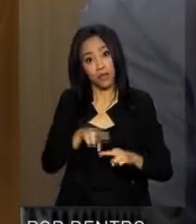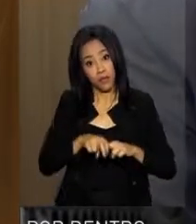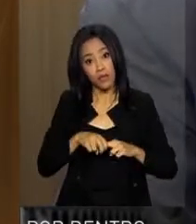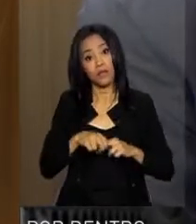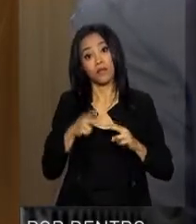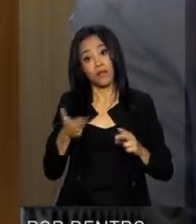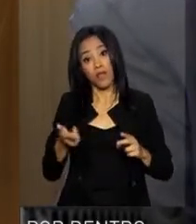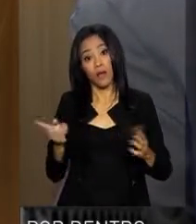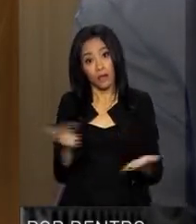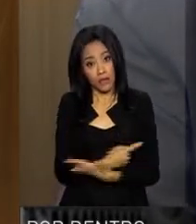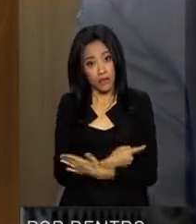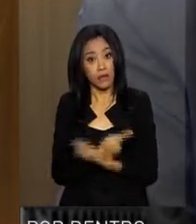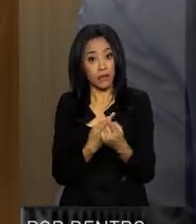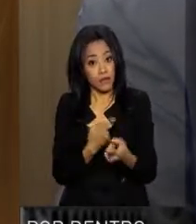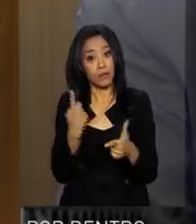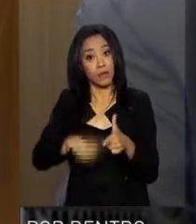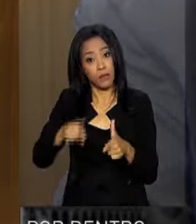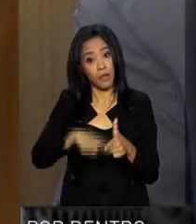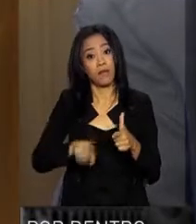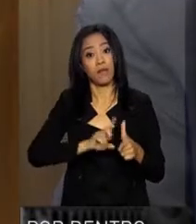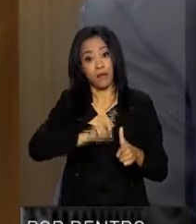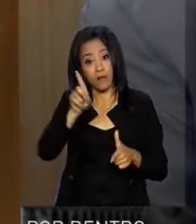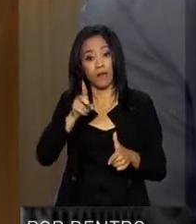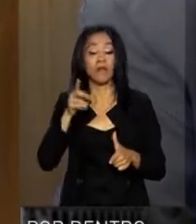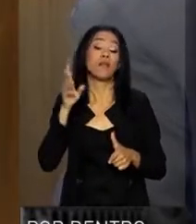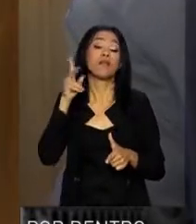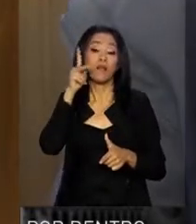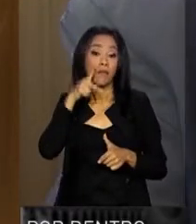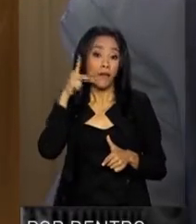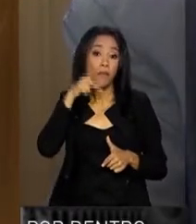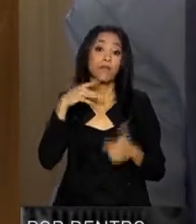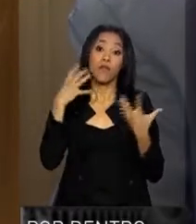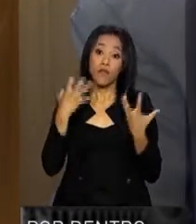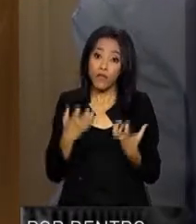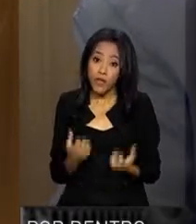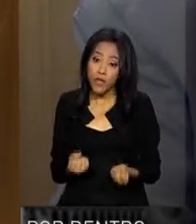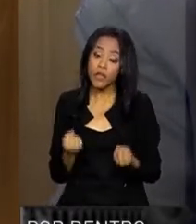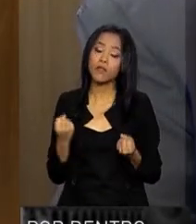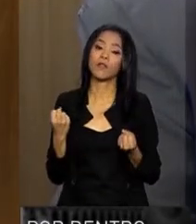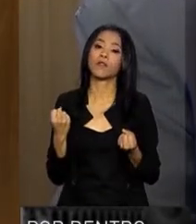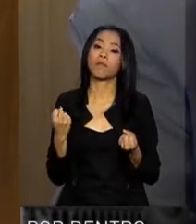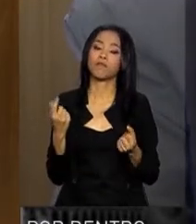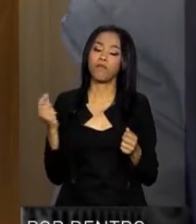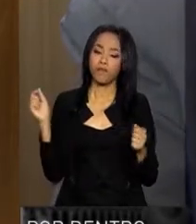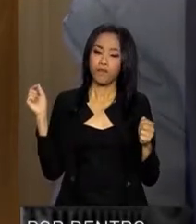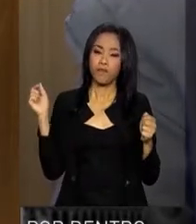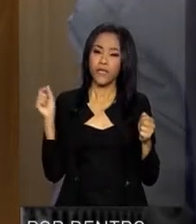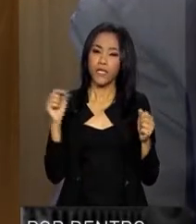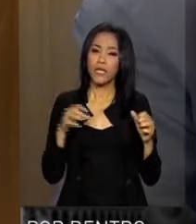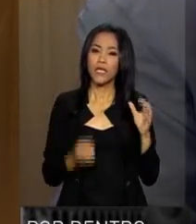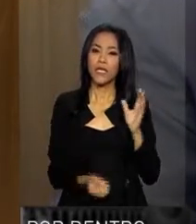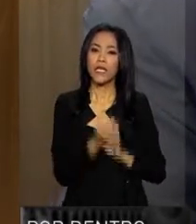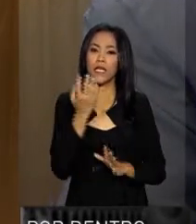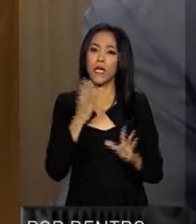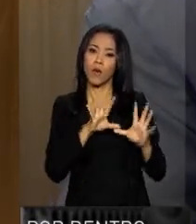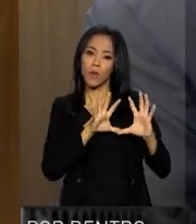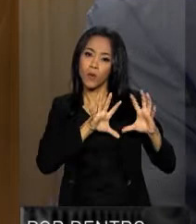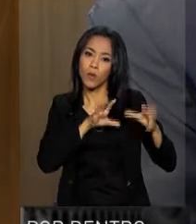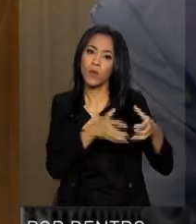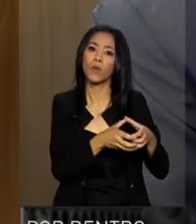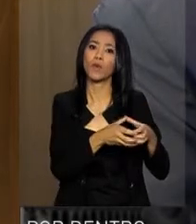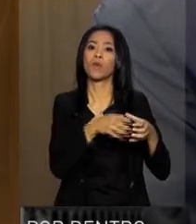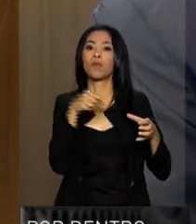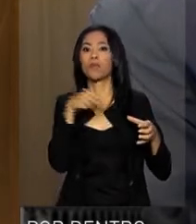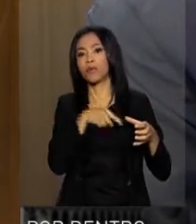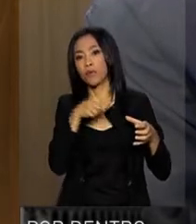no palácio do planalto criar reservas extrativistas de patê de itapetininga a reserva extrativista bahia